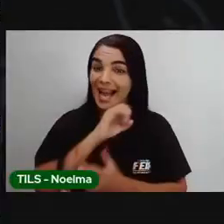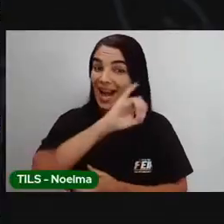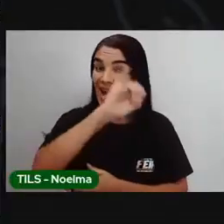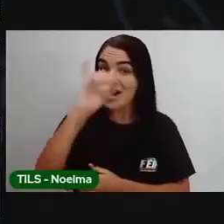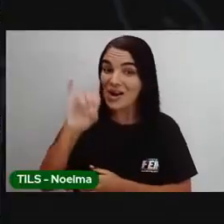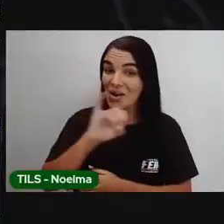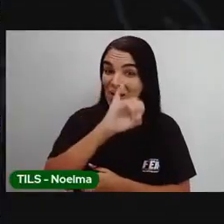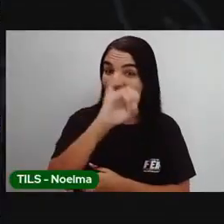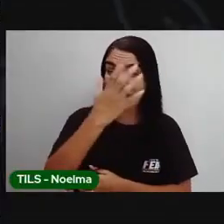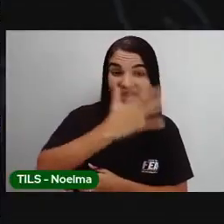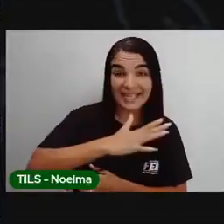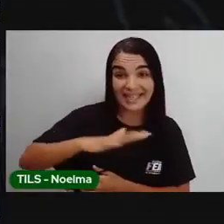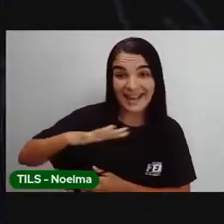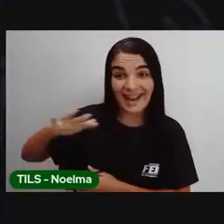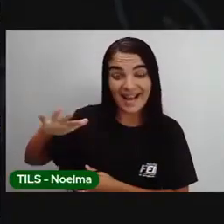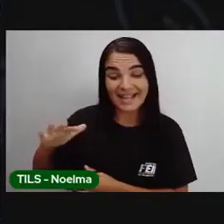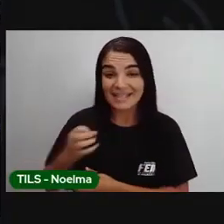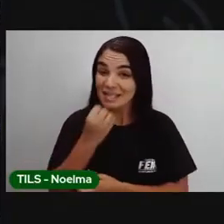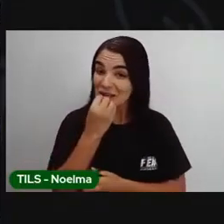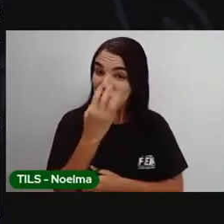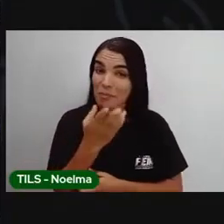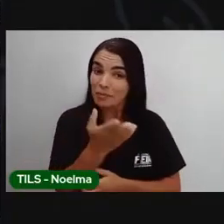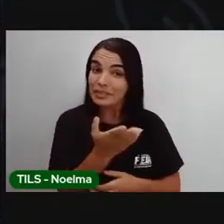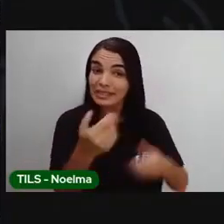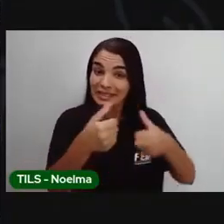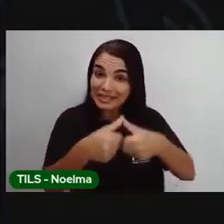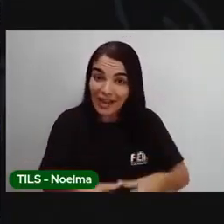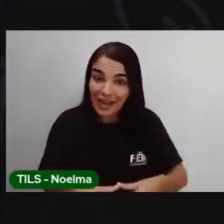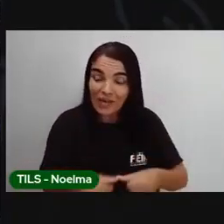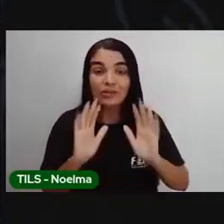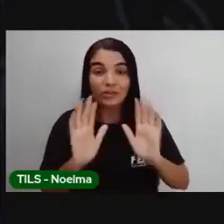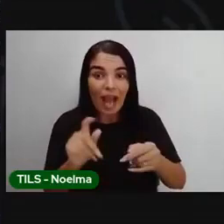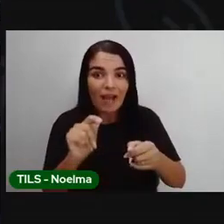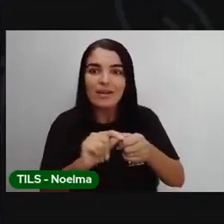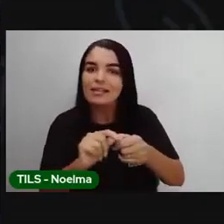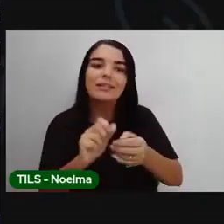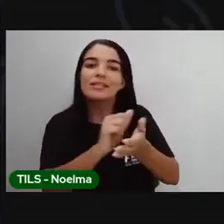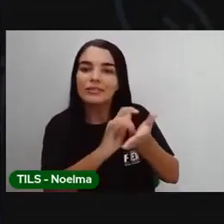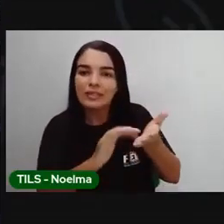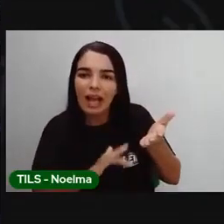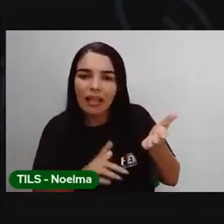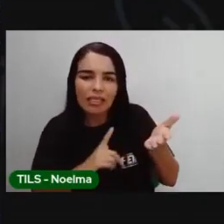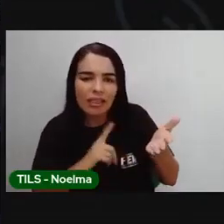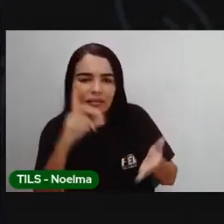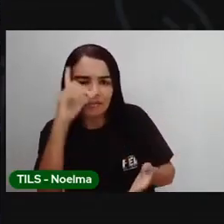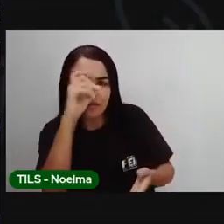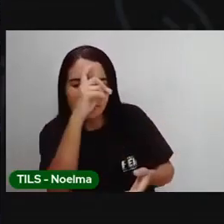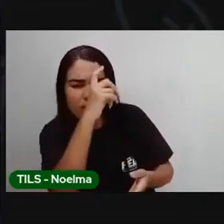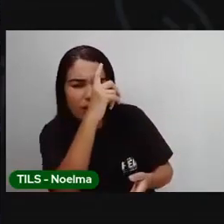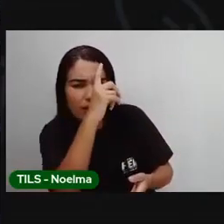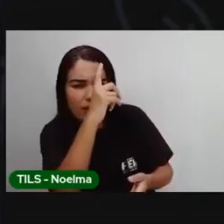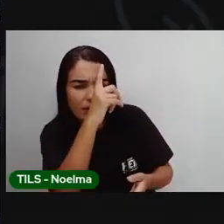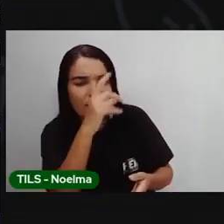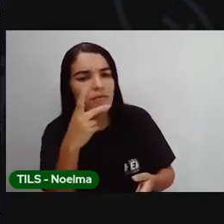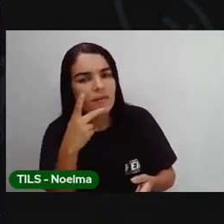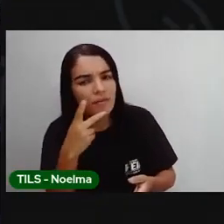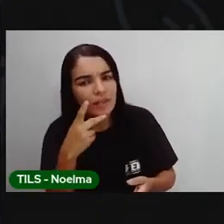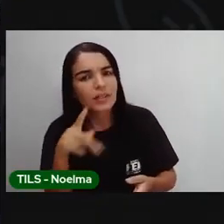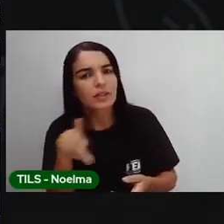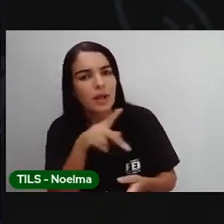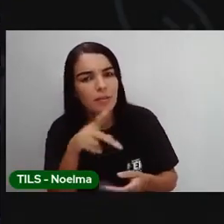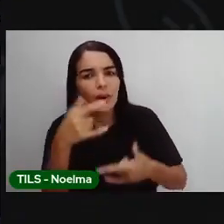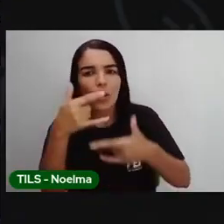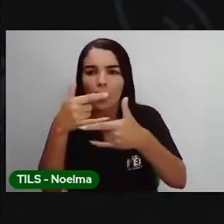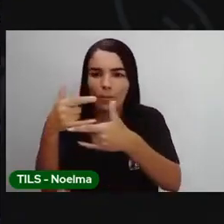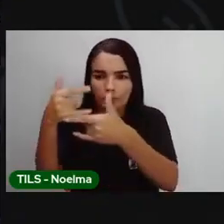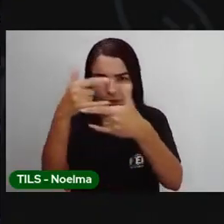Olá, crianças! E aí, como é que vocês estão realizando as atividades? Estão tendo dificuldade? Vai falando para a Pro, coloque aí no